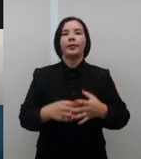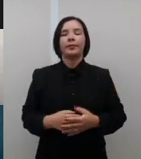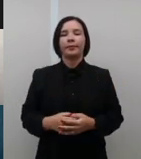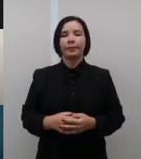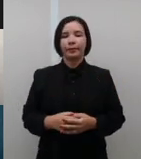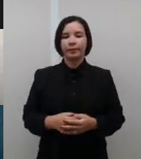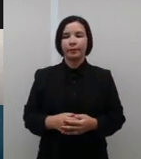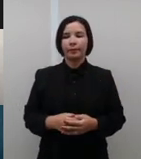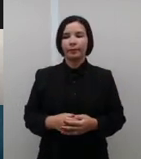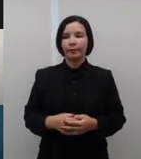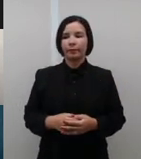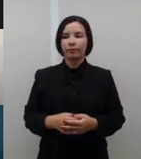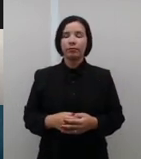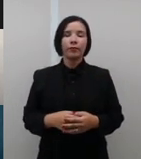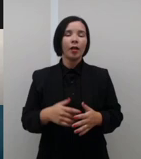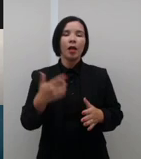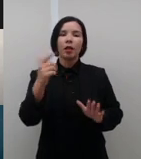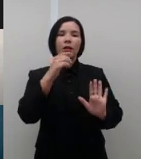que não há destaque.